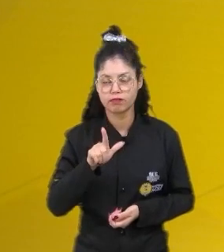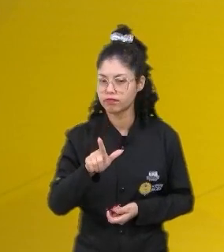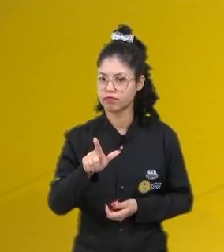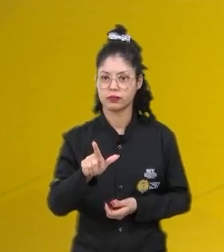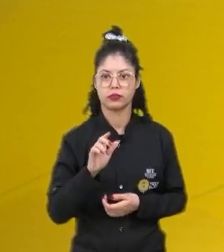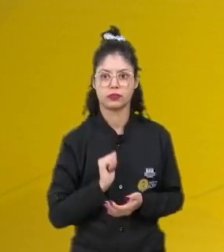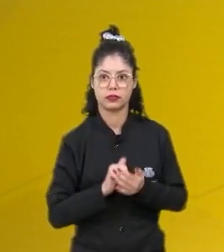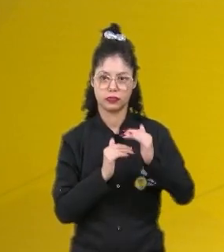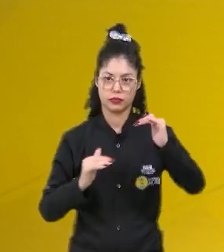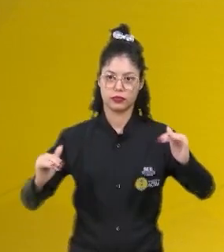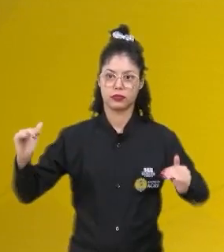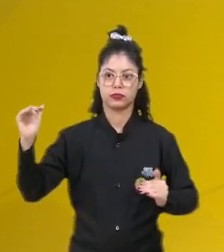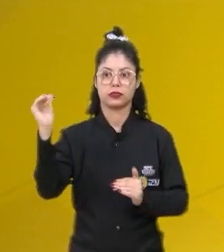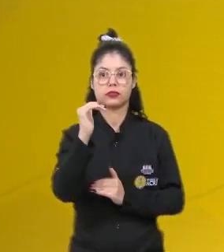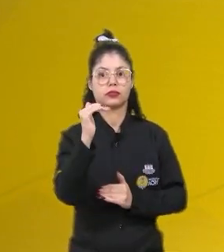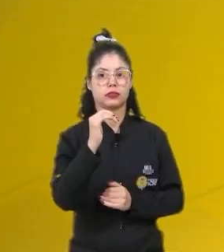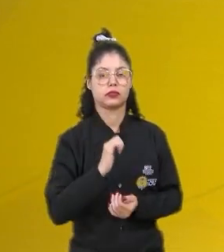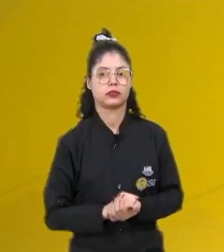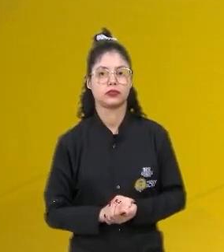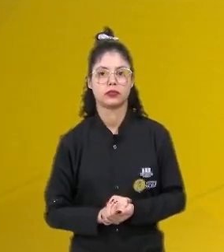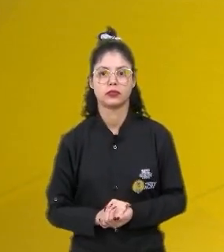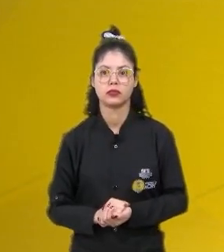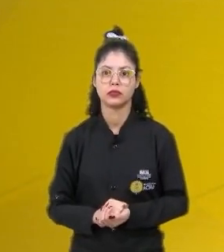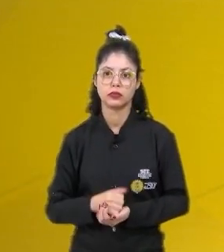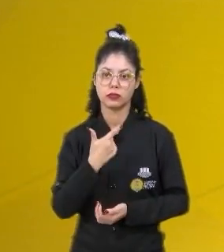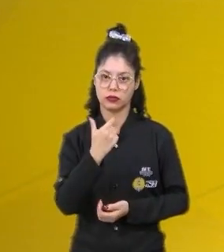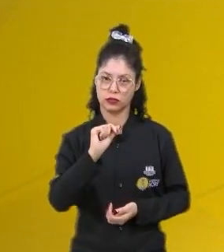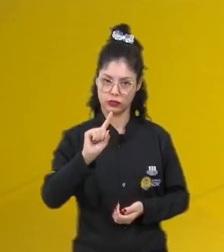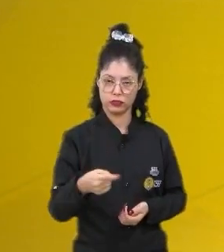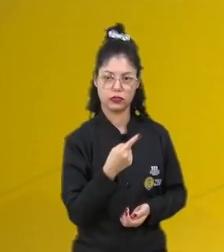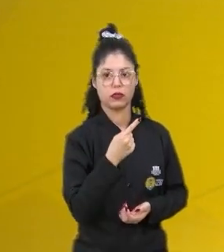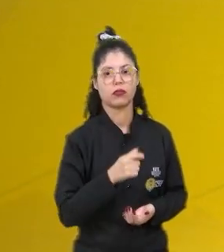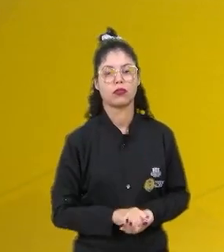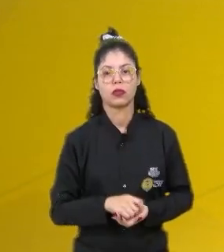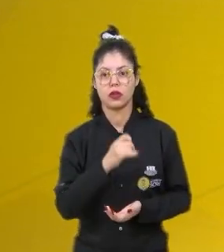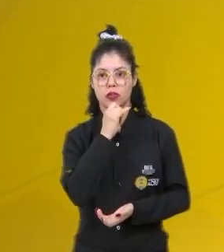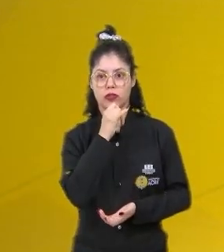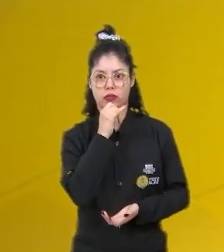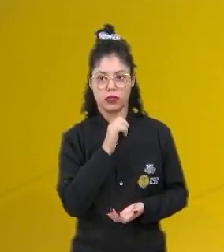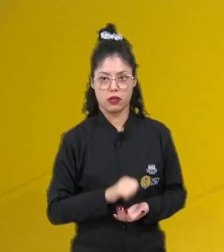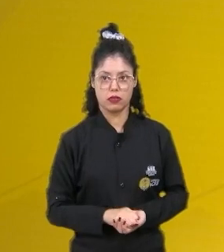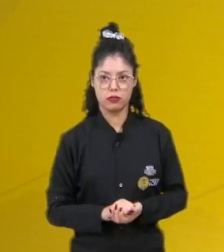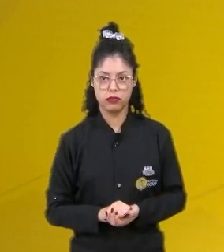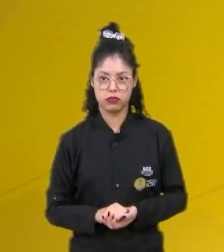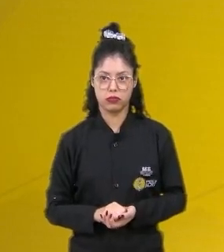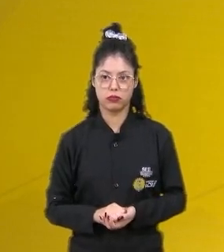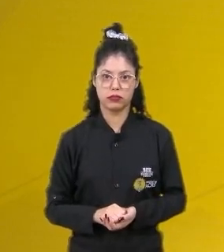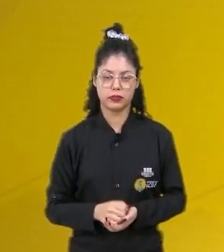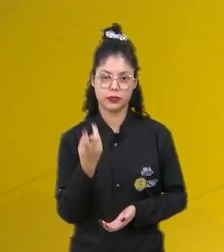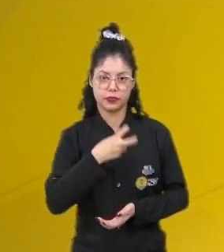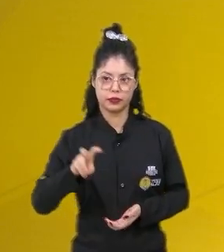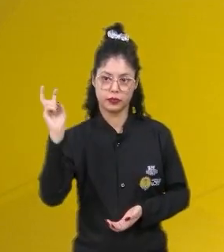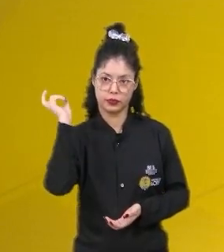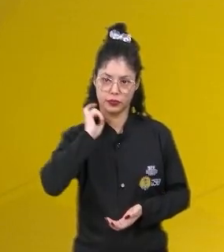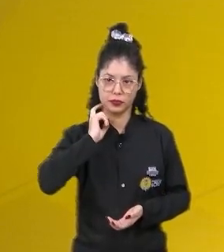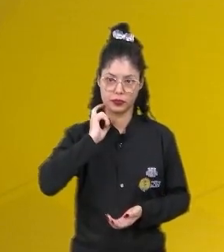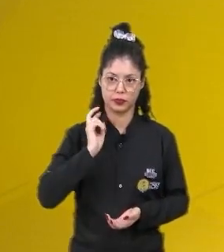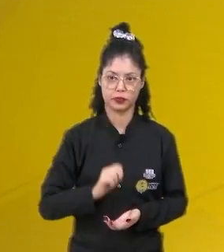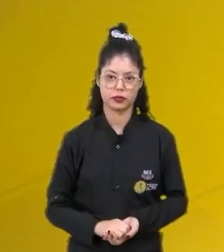que é acima do som audível, ou seja, acima de 20.000 Hz. Por exemplo, um morcego. Vocês já ouviram um